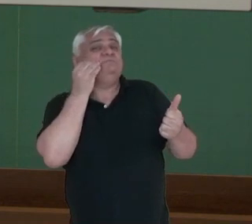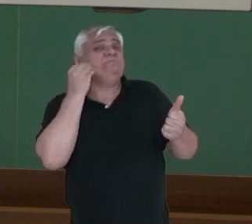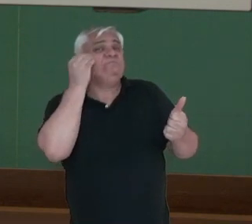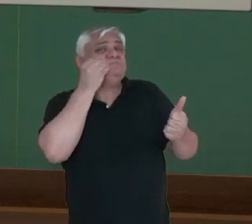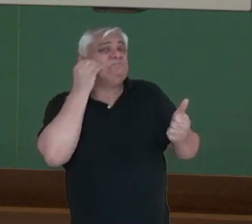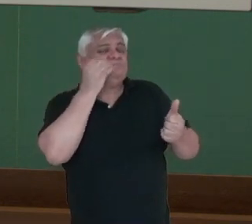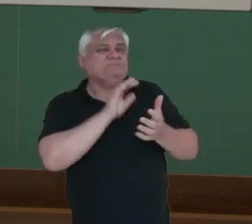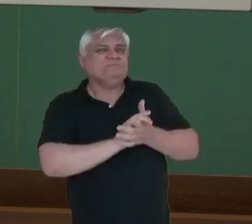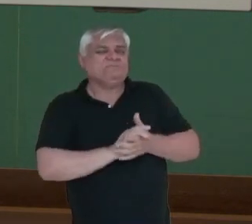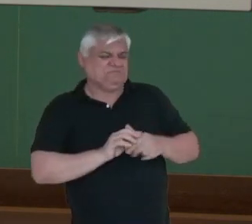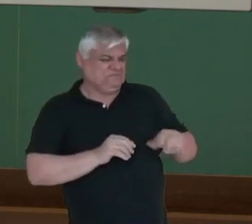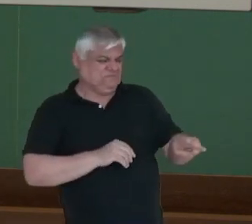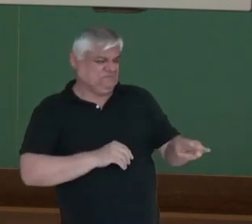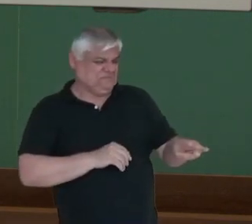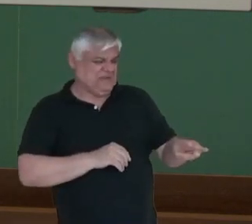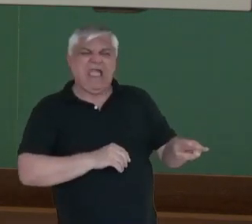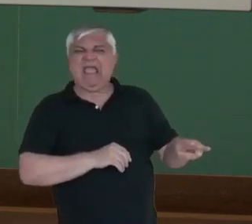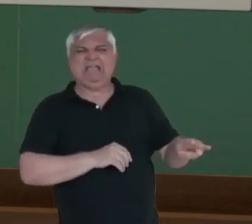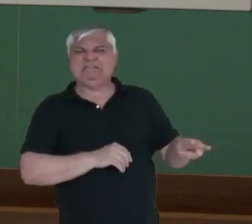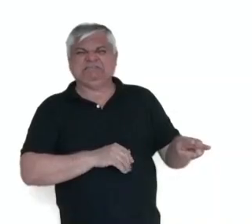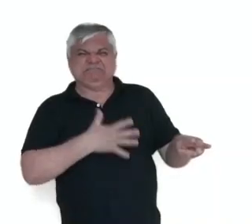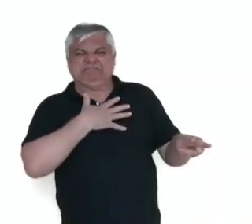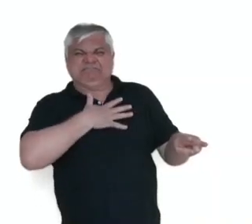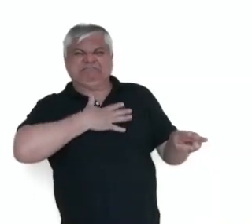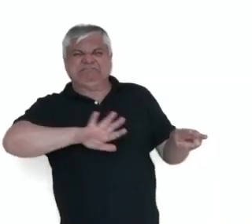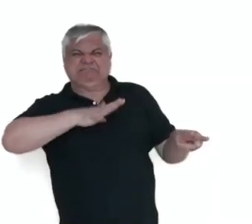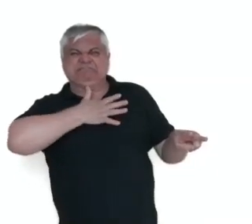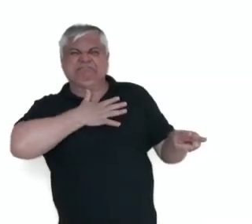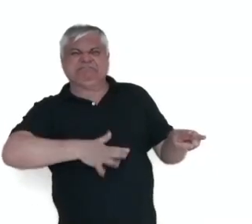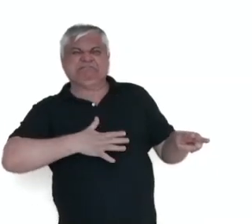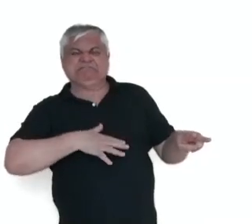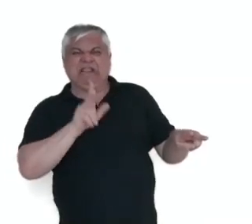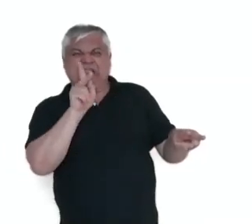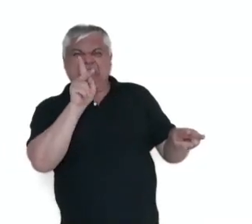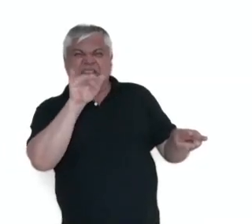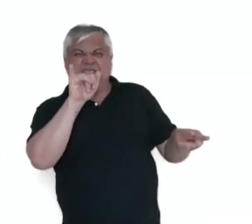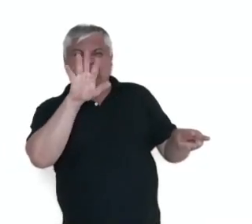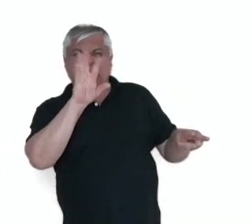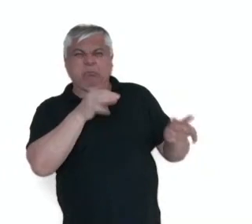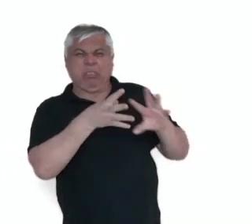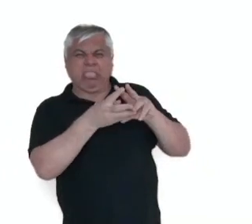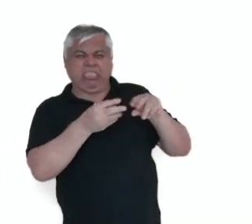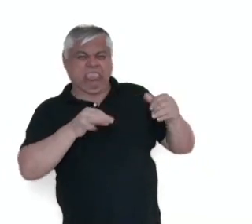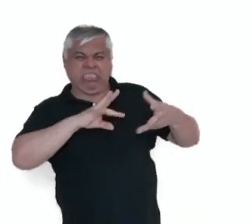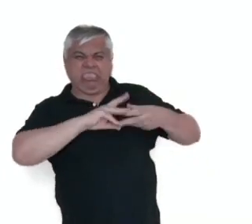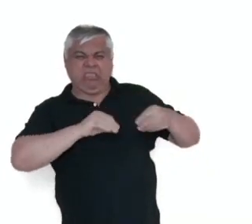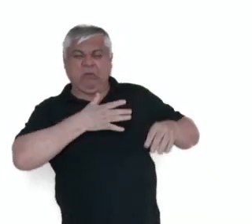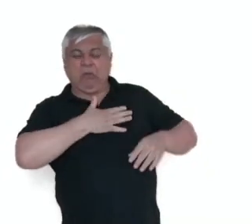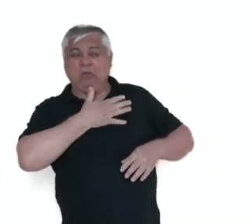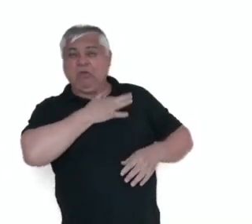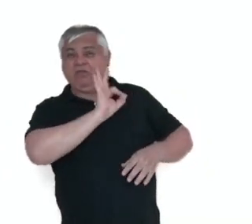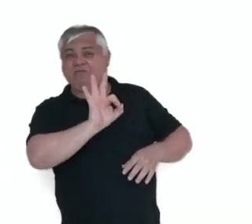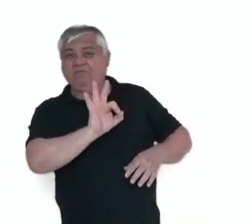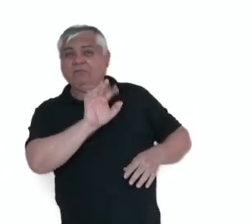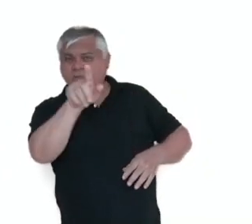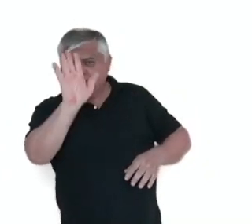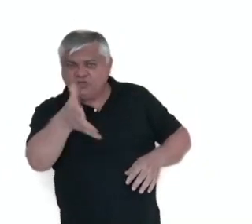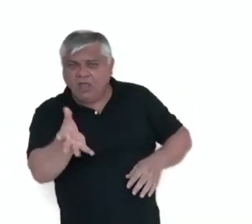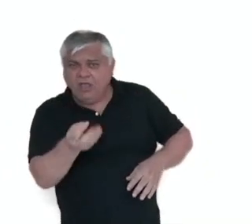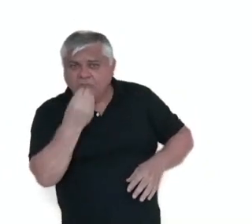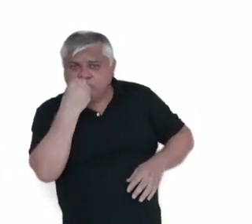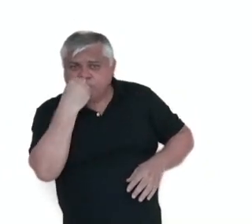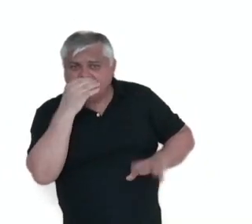muita gente que olha essa imagem aqui e fala assim, credo, quiabo, ui, que coisa horrível. Mas você já provou? Você